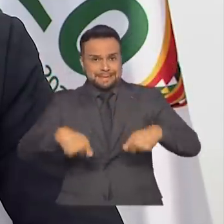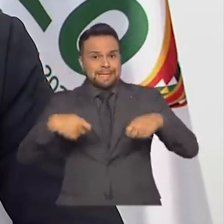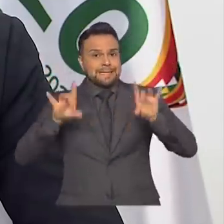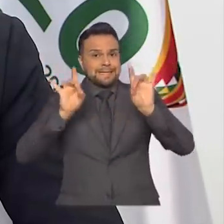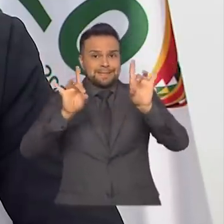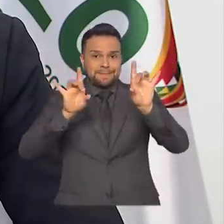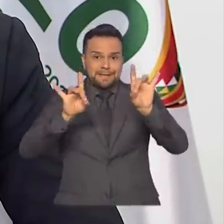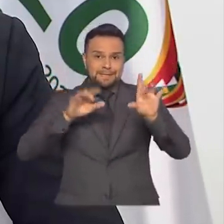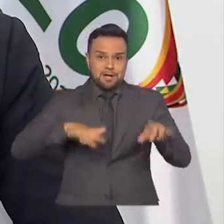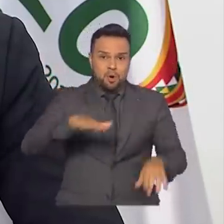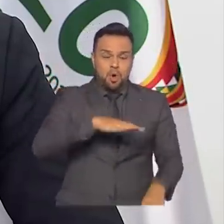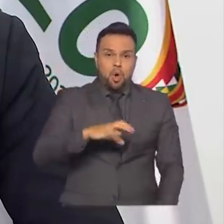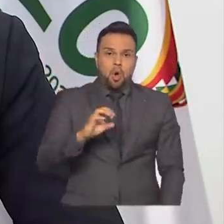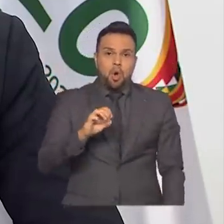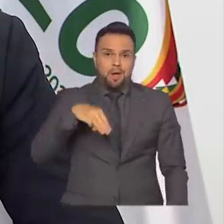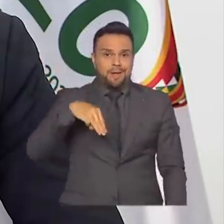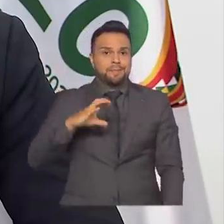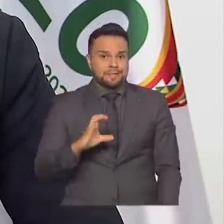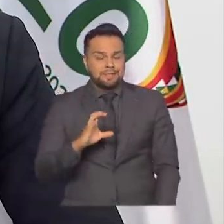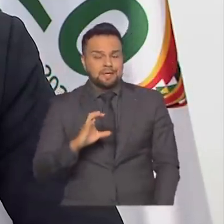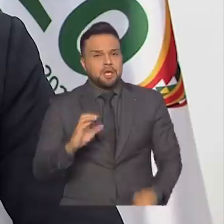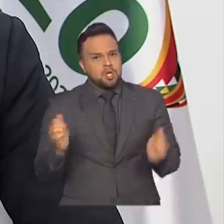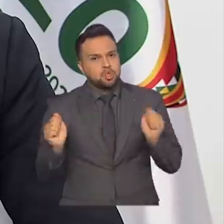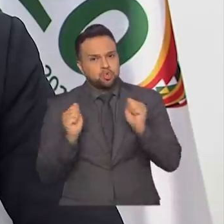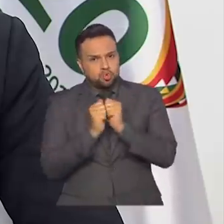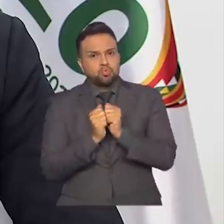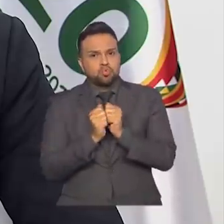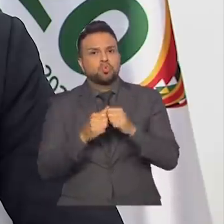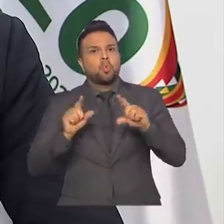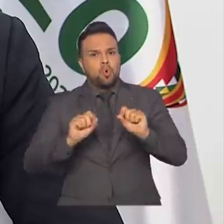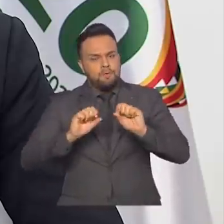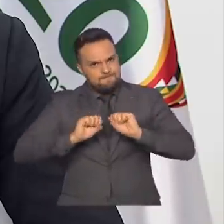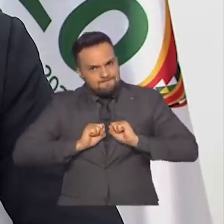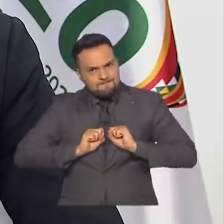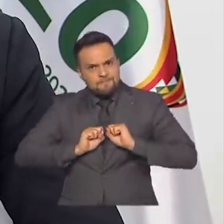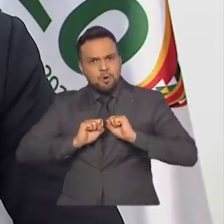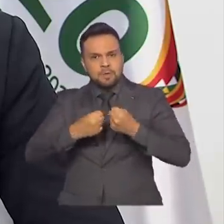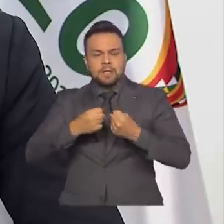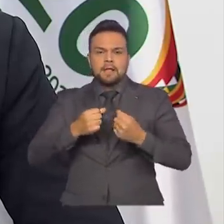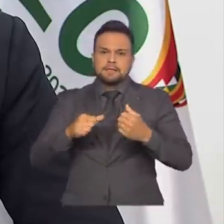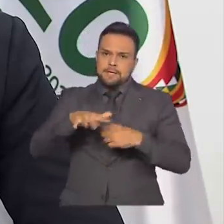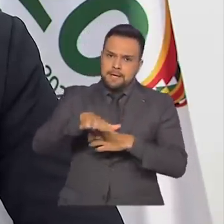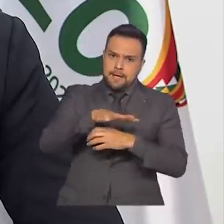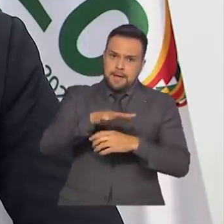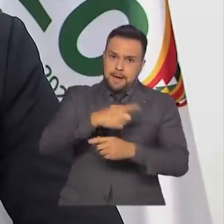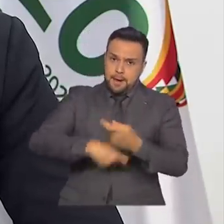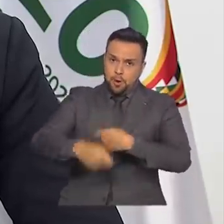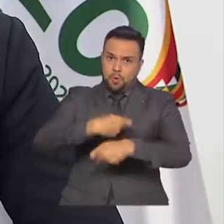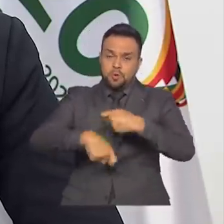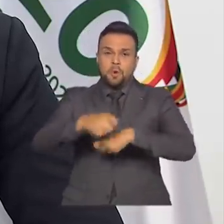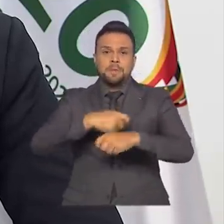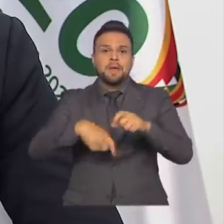no âmbito da OMC. Juntos, vamos fortalecer nossas economias e gerar